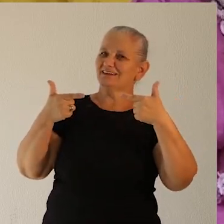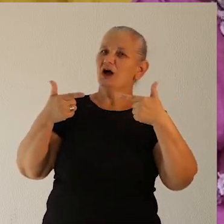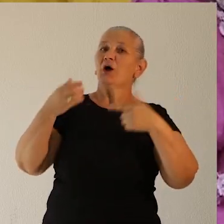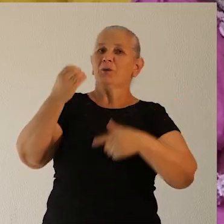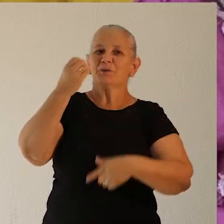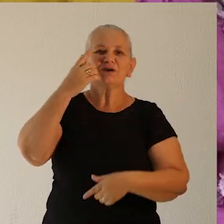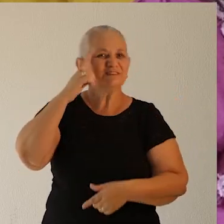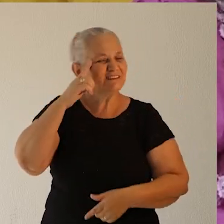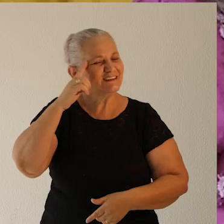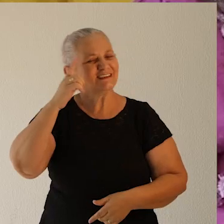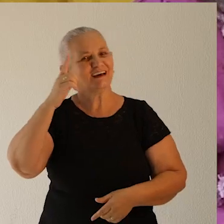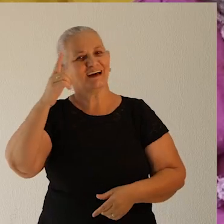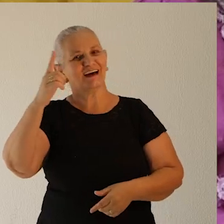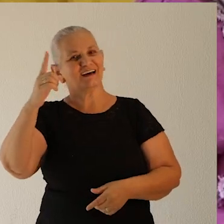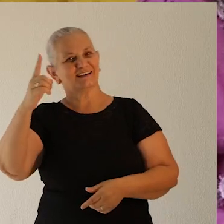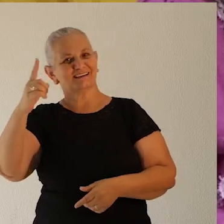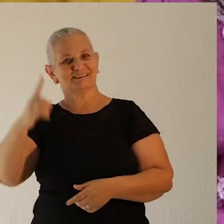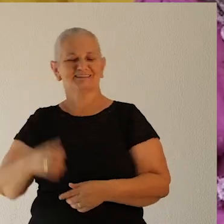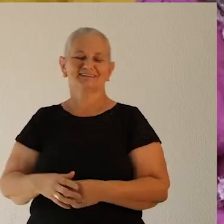Bom dia,